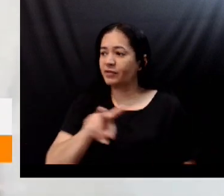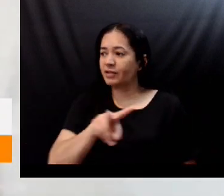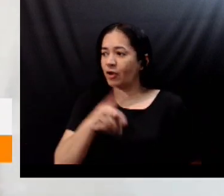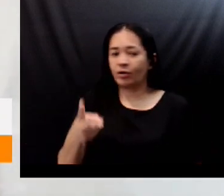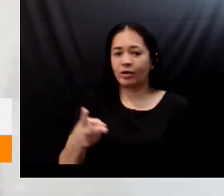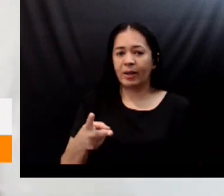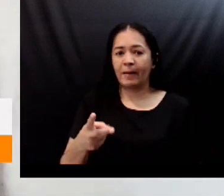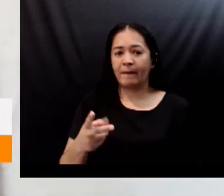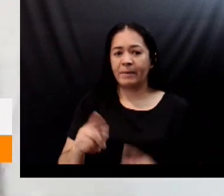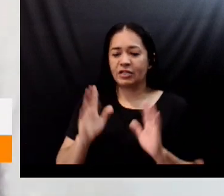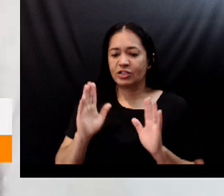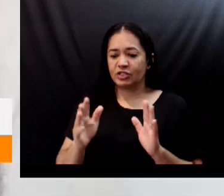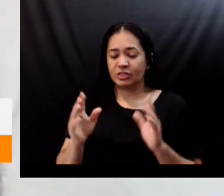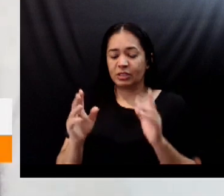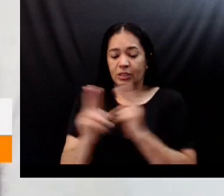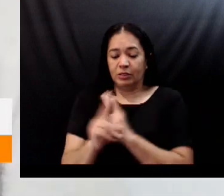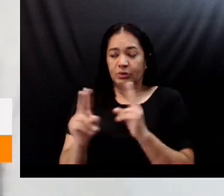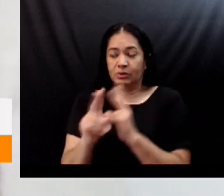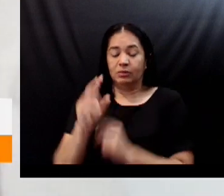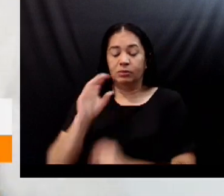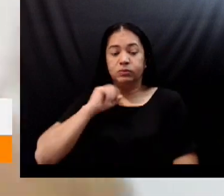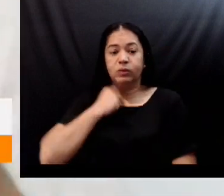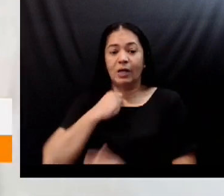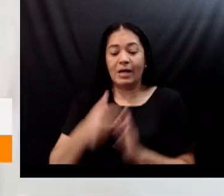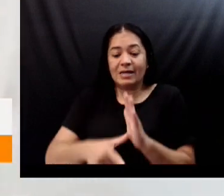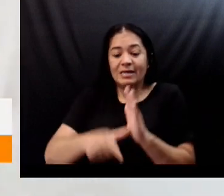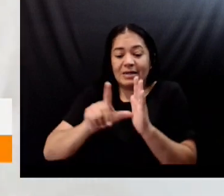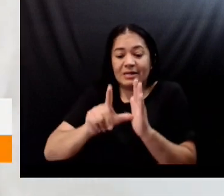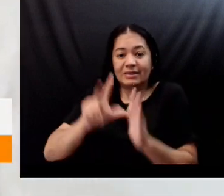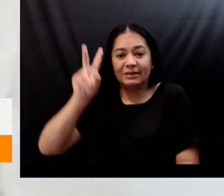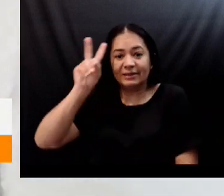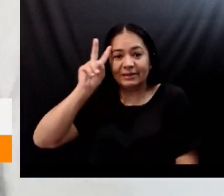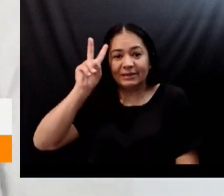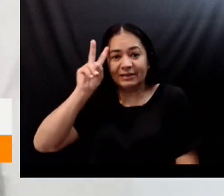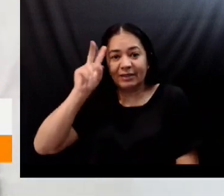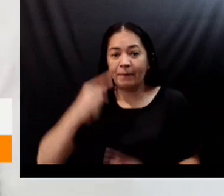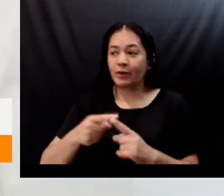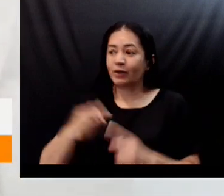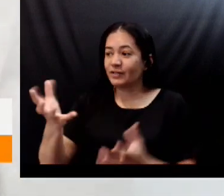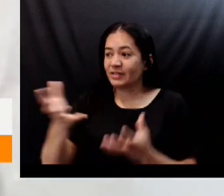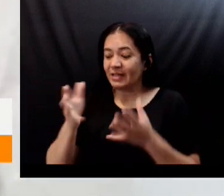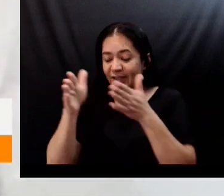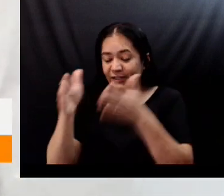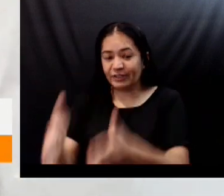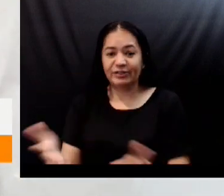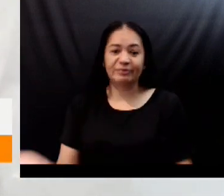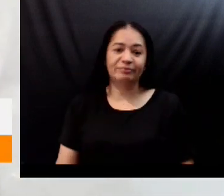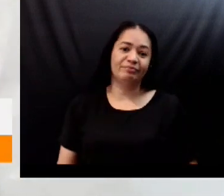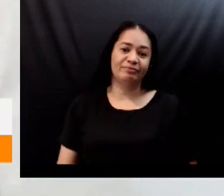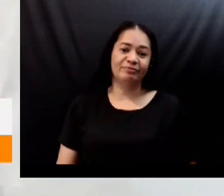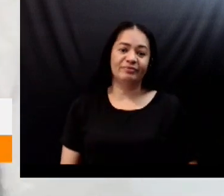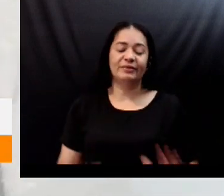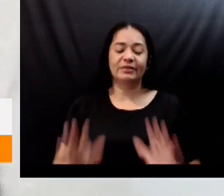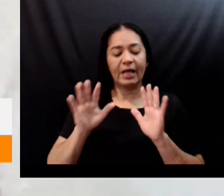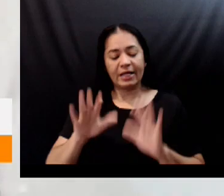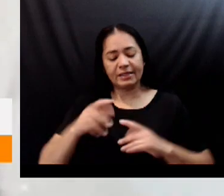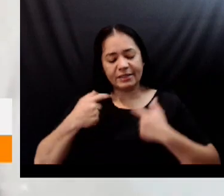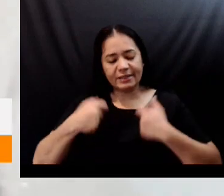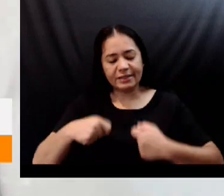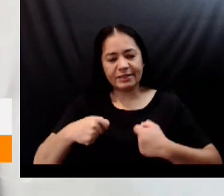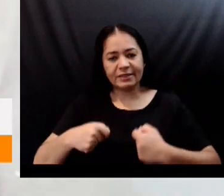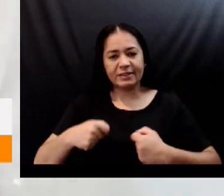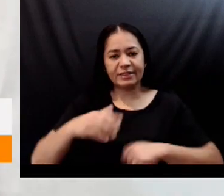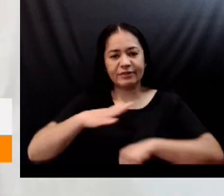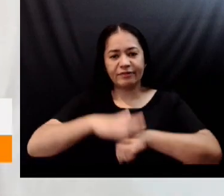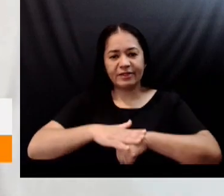crise de estresse antes de chegar a segunda-feira, porque você quer que ela chegue. Essa necessidade de fazer, de